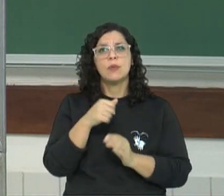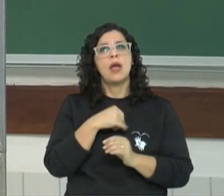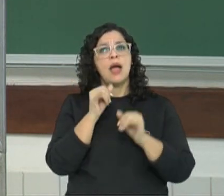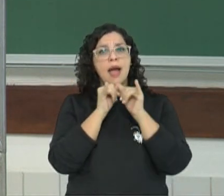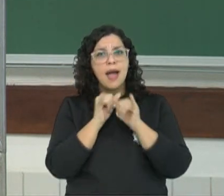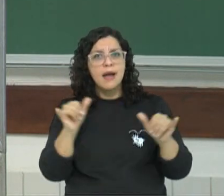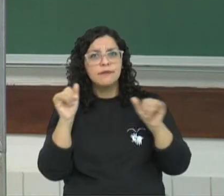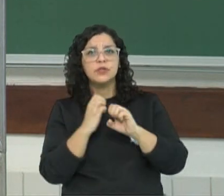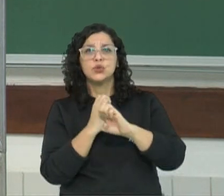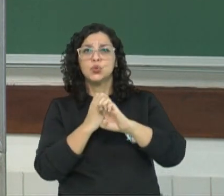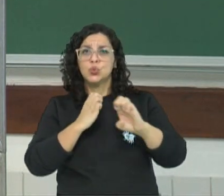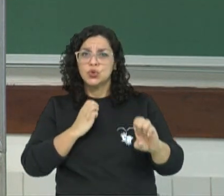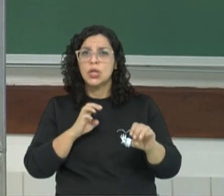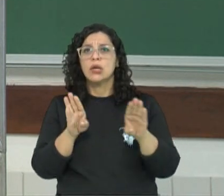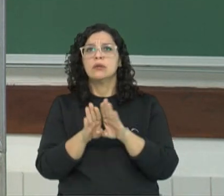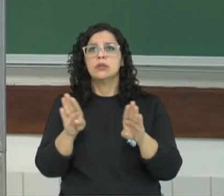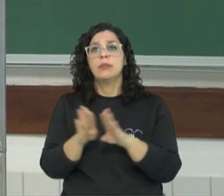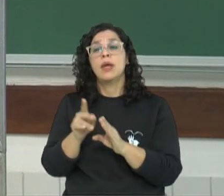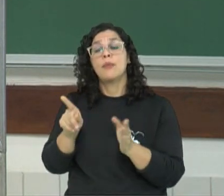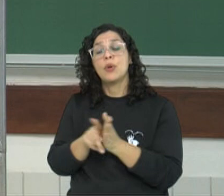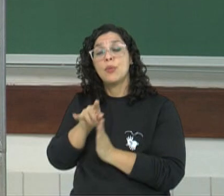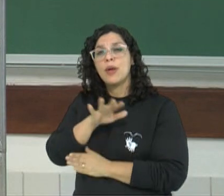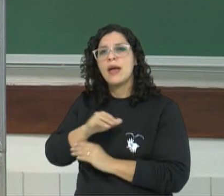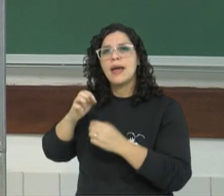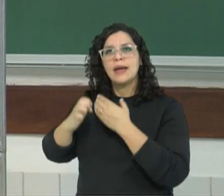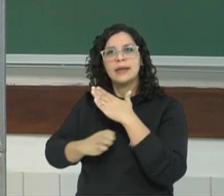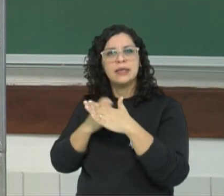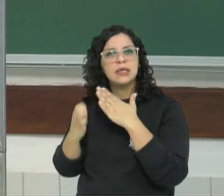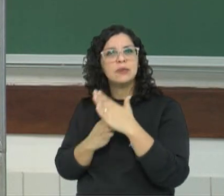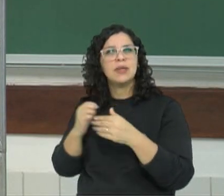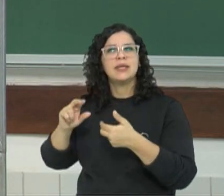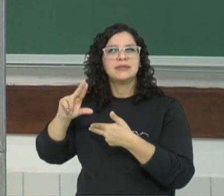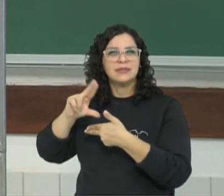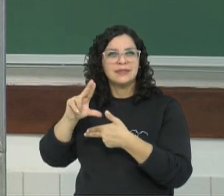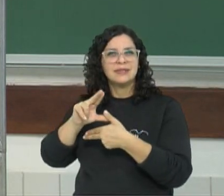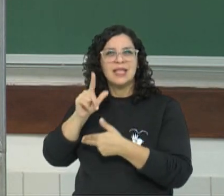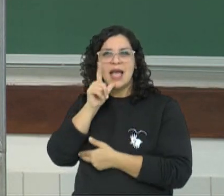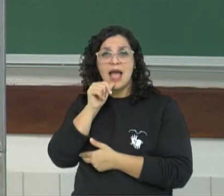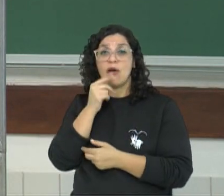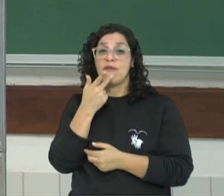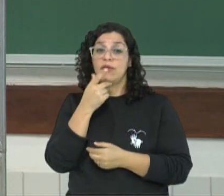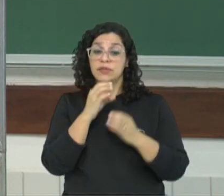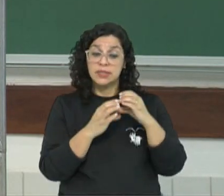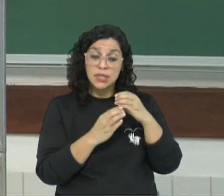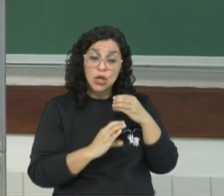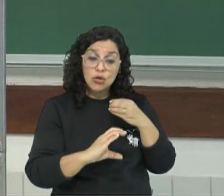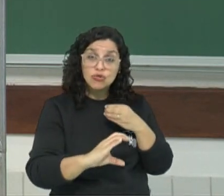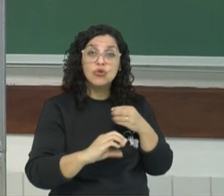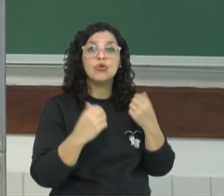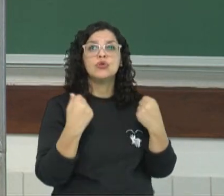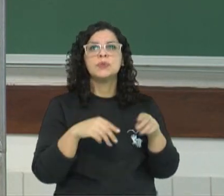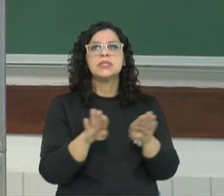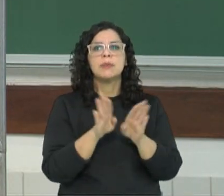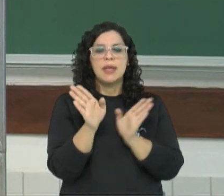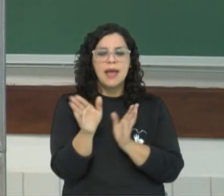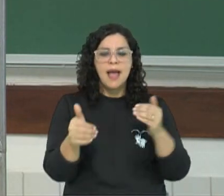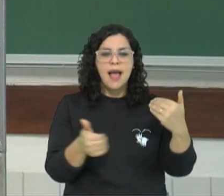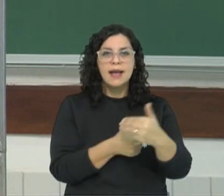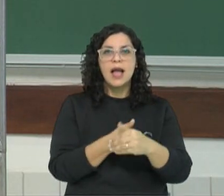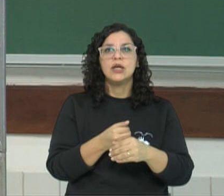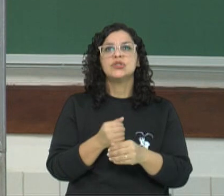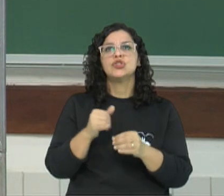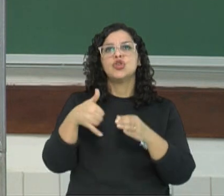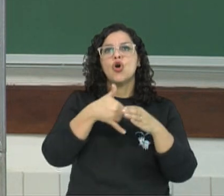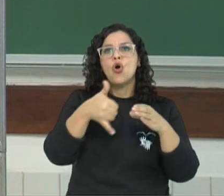o engenheiro, né, a companhia de abastecimento pede que sempre na parte de esgoto a gente precisa ter a famosa caixa de